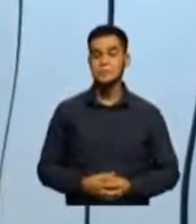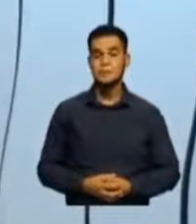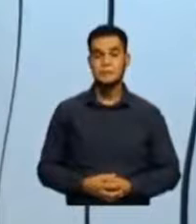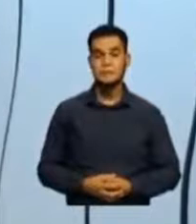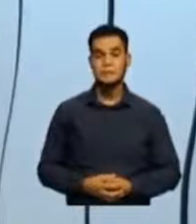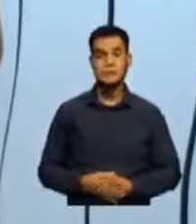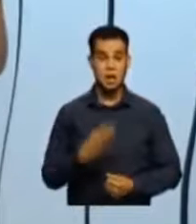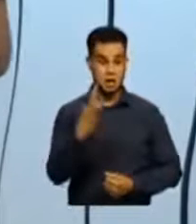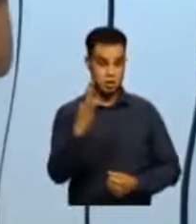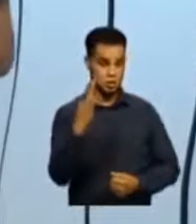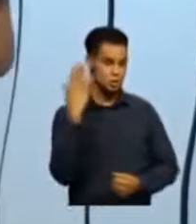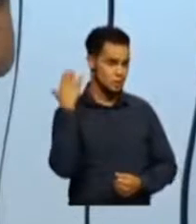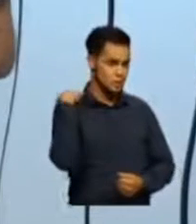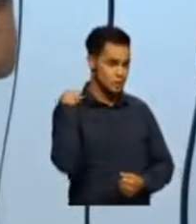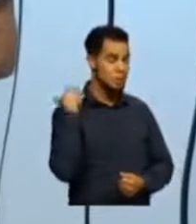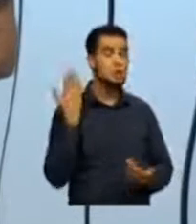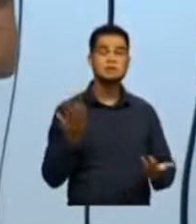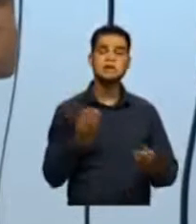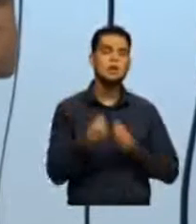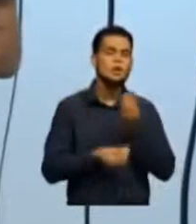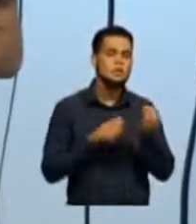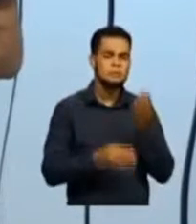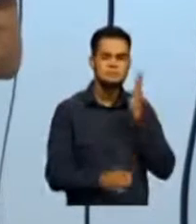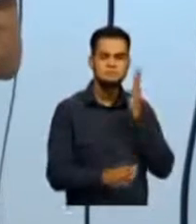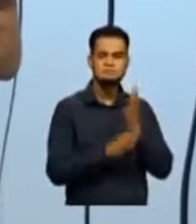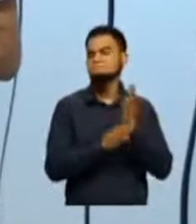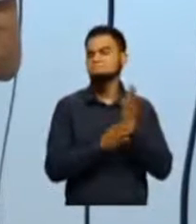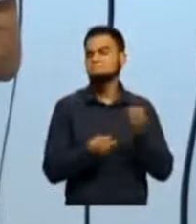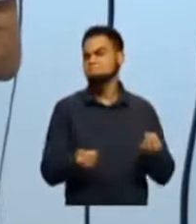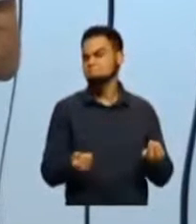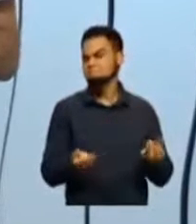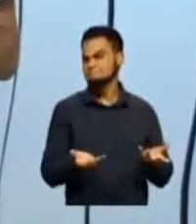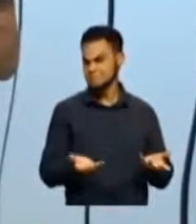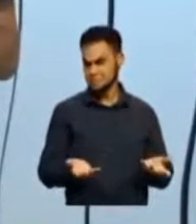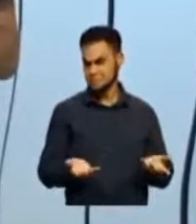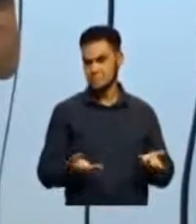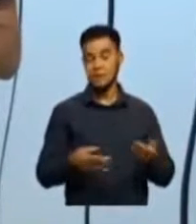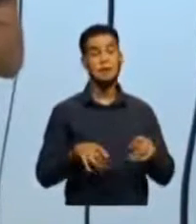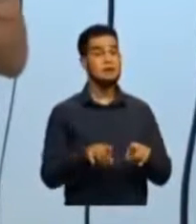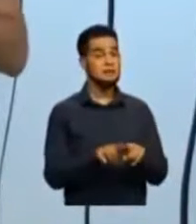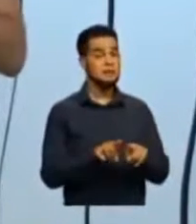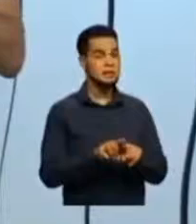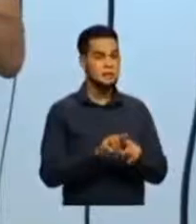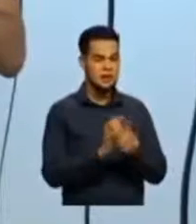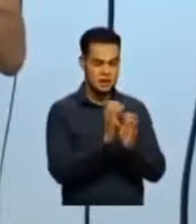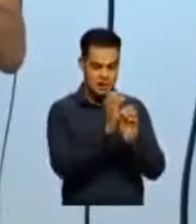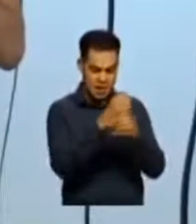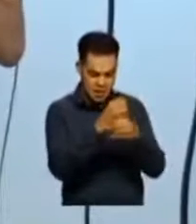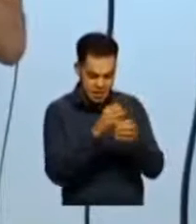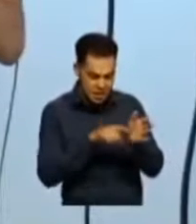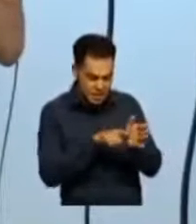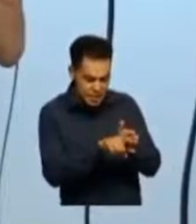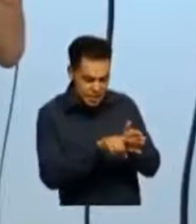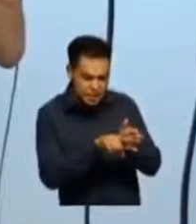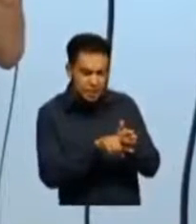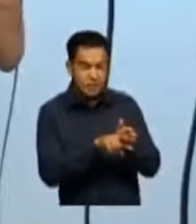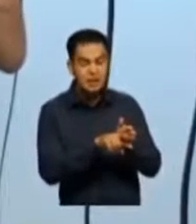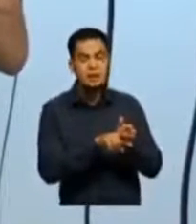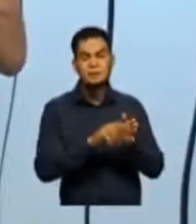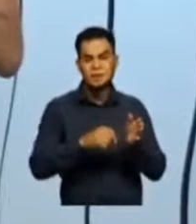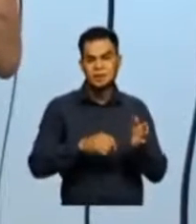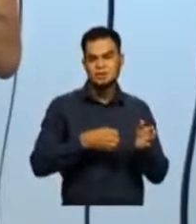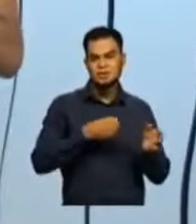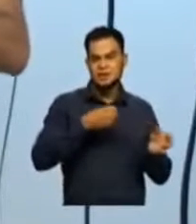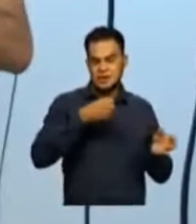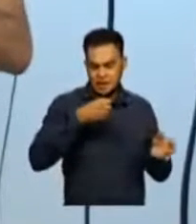tuberculose, ela é diagnosticada também, né, através de um exame onde vai pegar um escarro